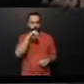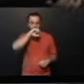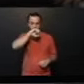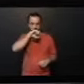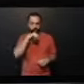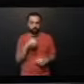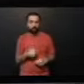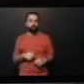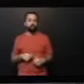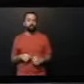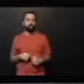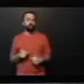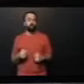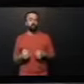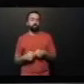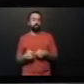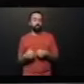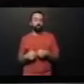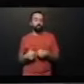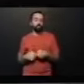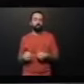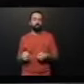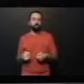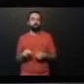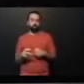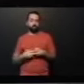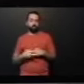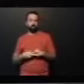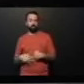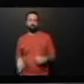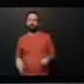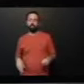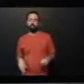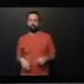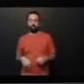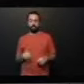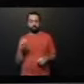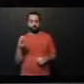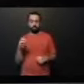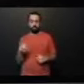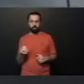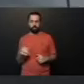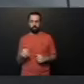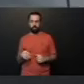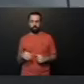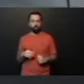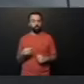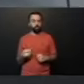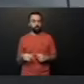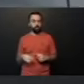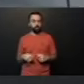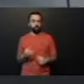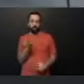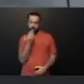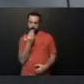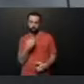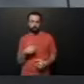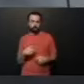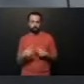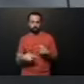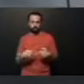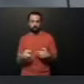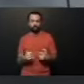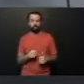Isso mesmo, a palavrinha faça. C. Após as refeições, escove